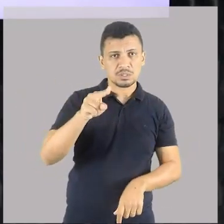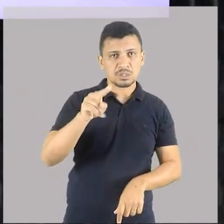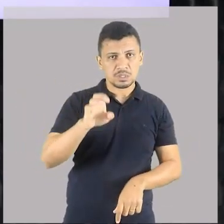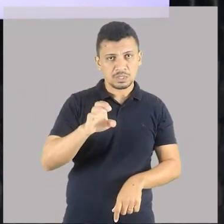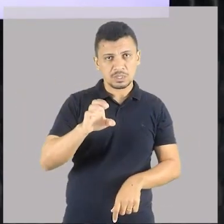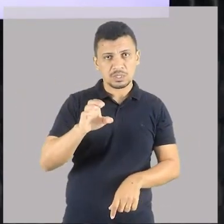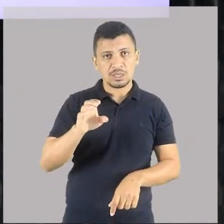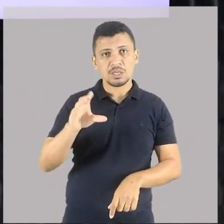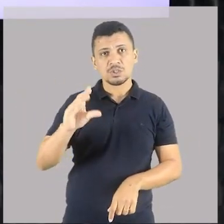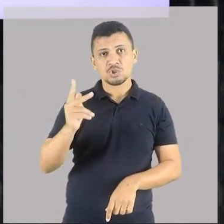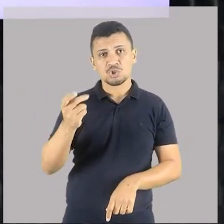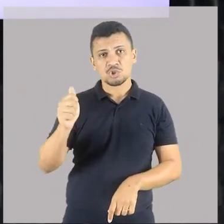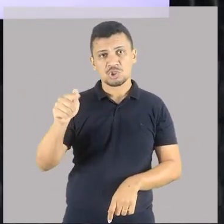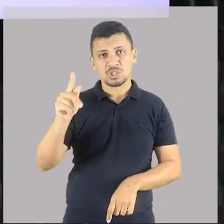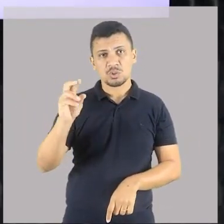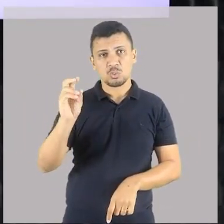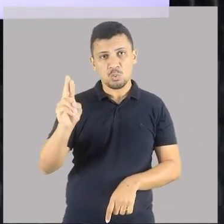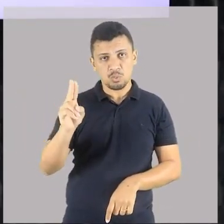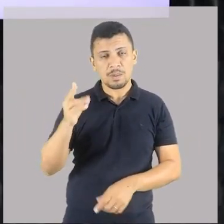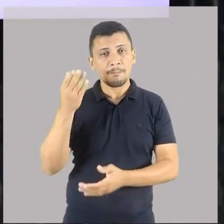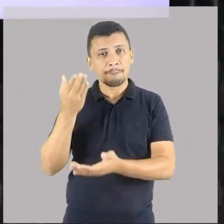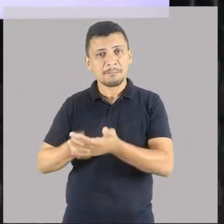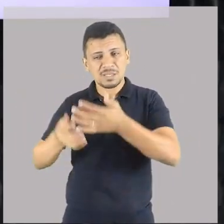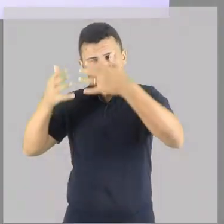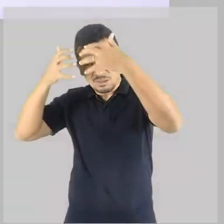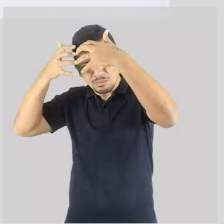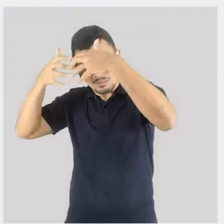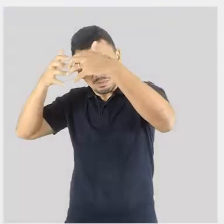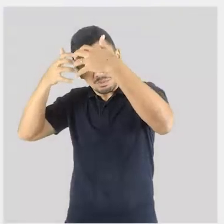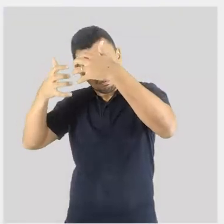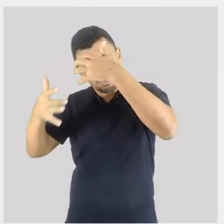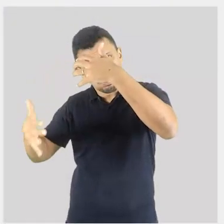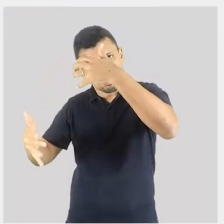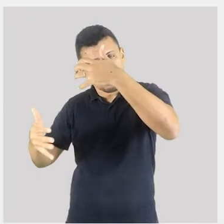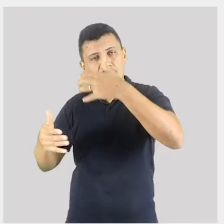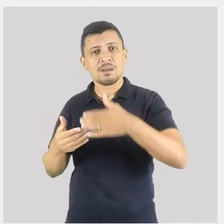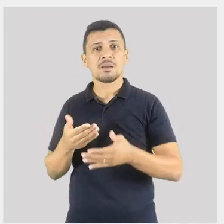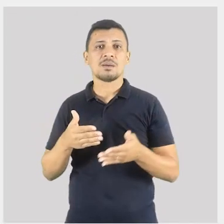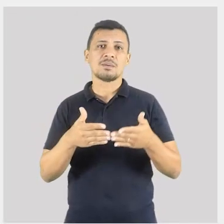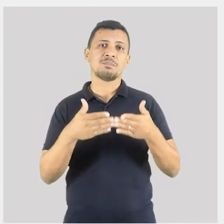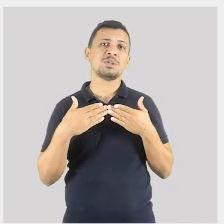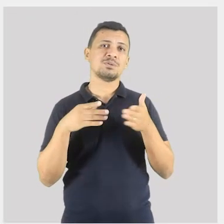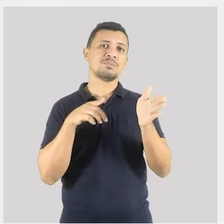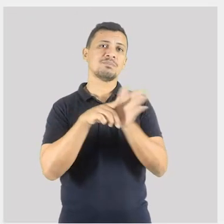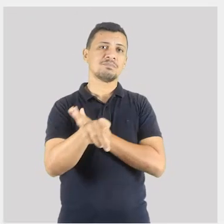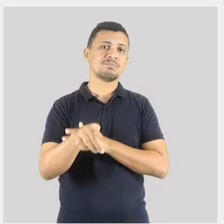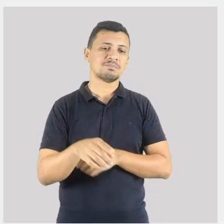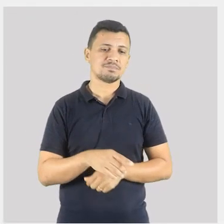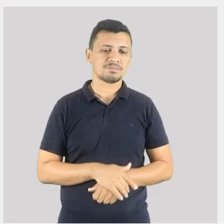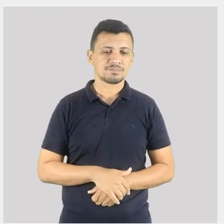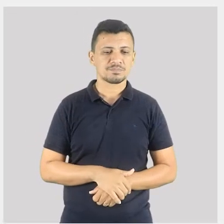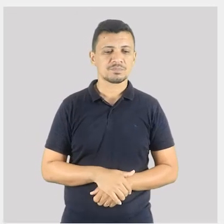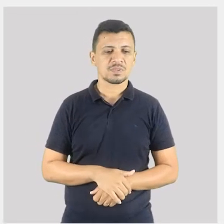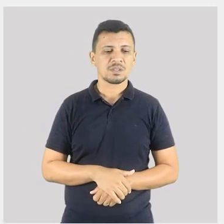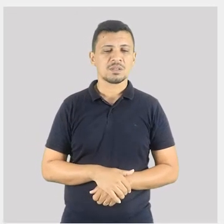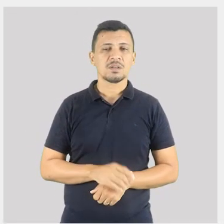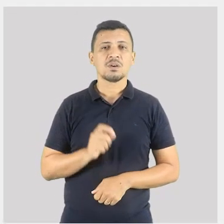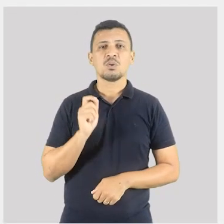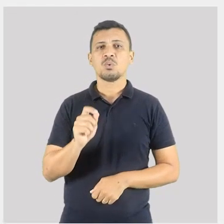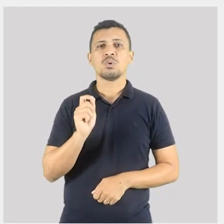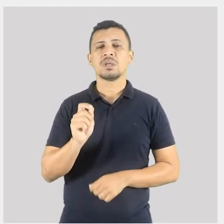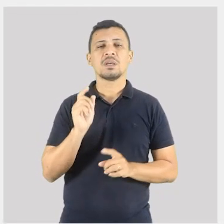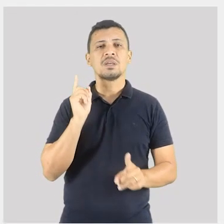chegou a perder massa encefálica é o que ele está pedindo na questão, né? Que chegou a perder massa encefálica. Ele pede para